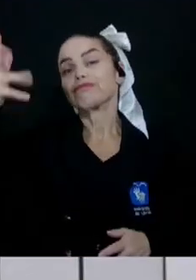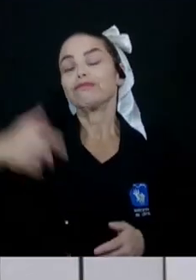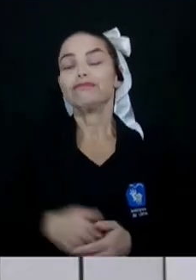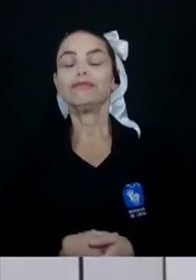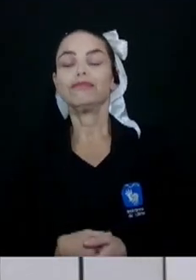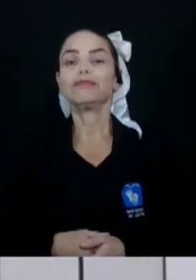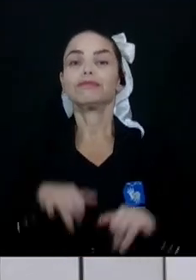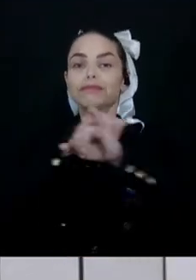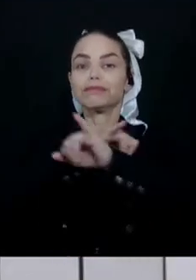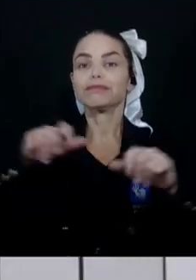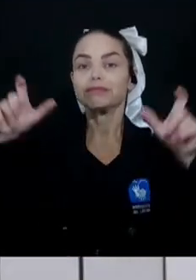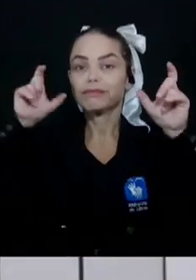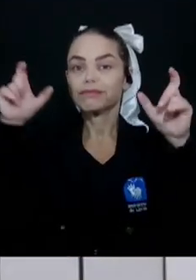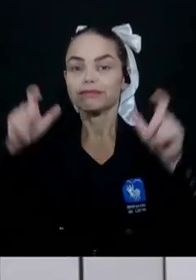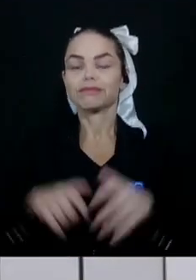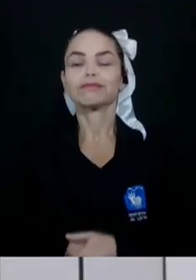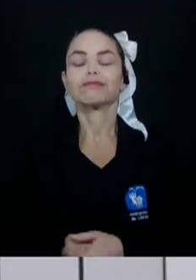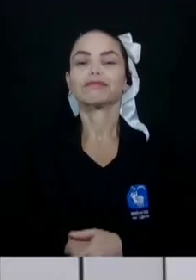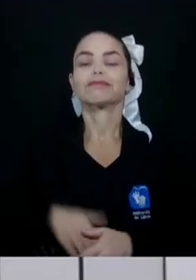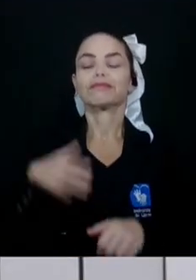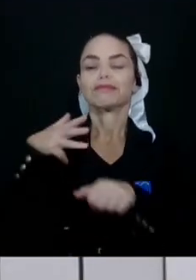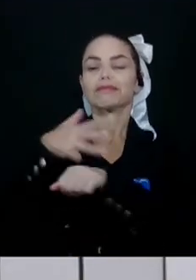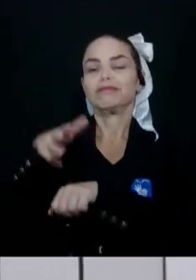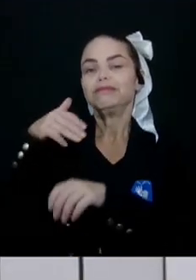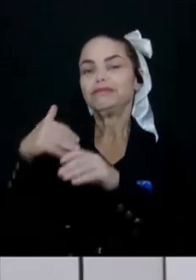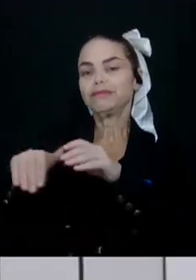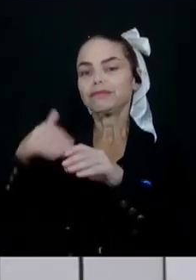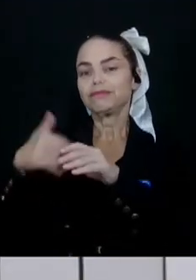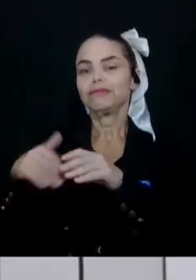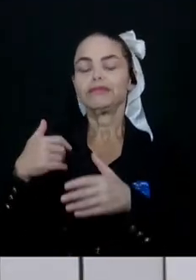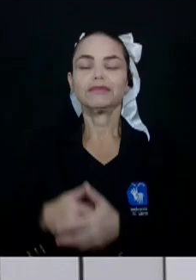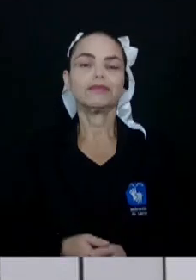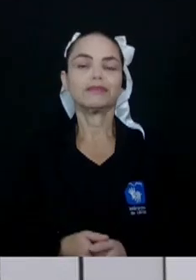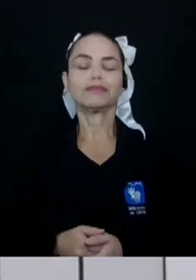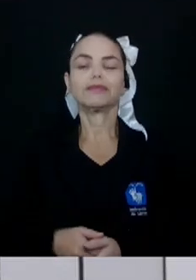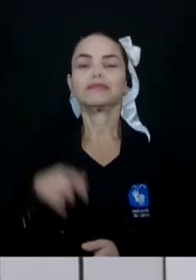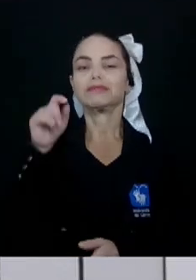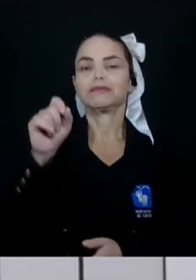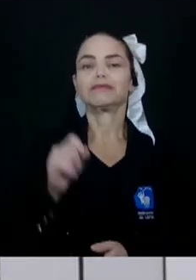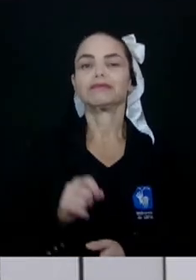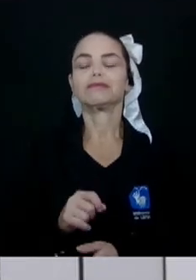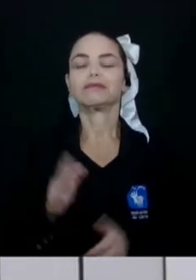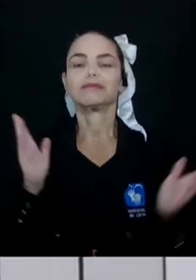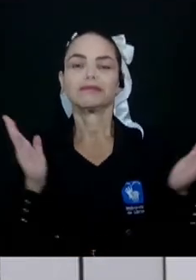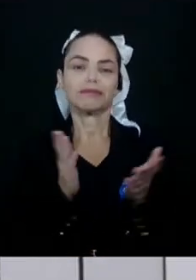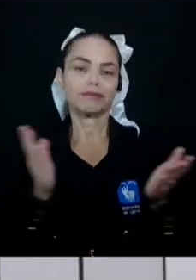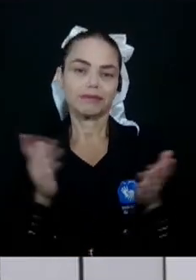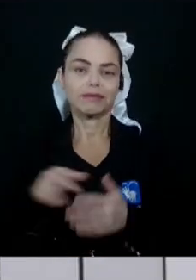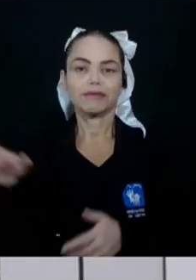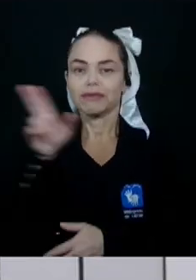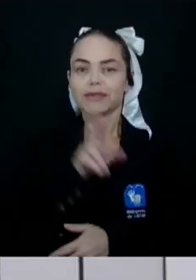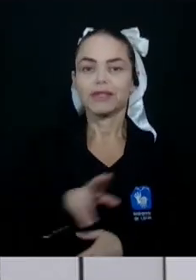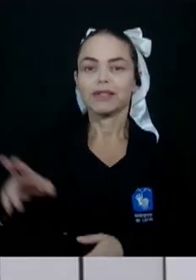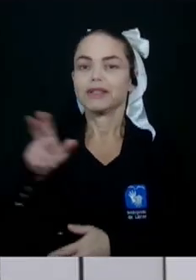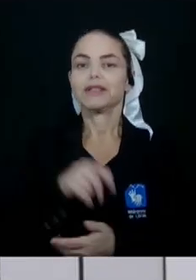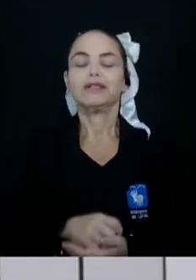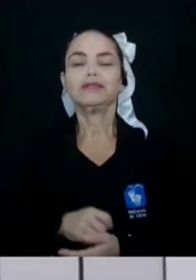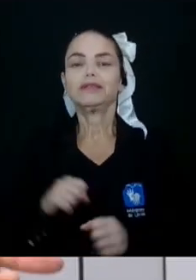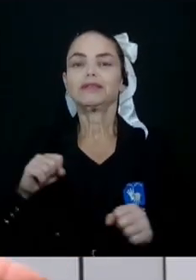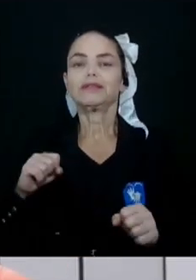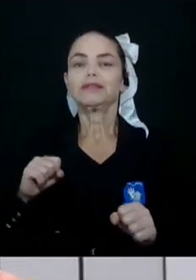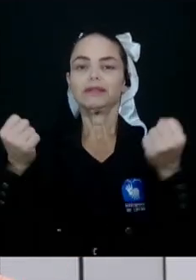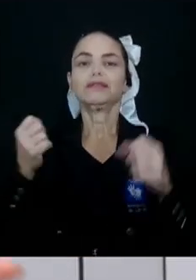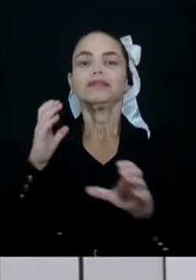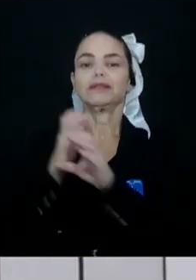por SMS, nos moldes das mensagens atualmente utilizadas pela Defesa Civil ou por meio de